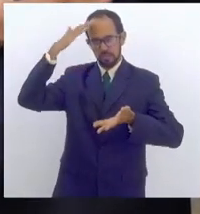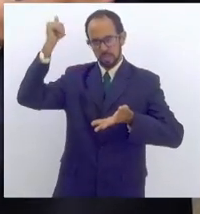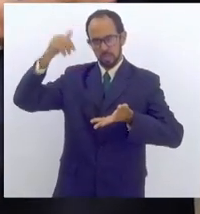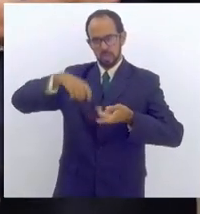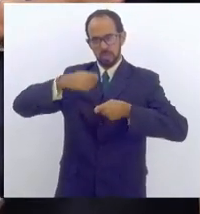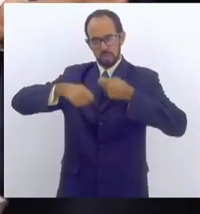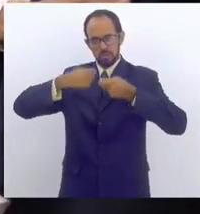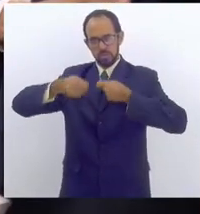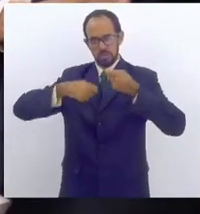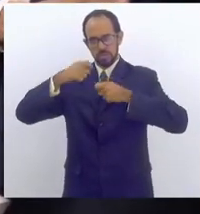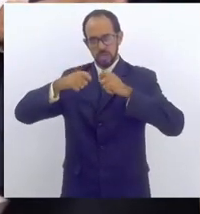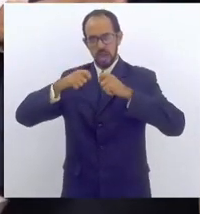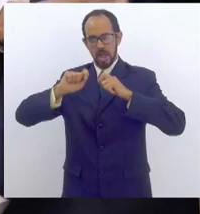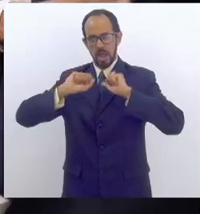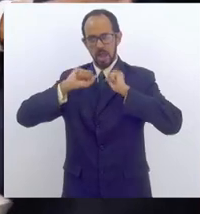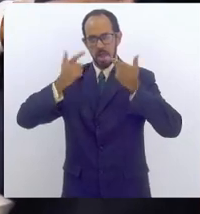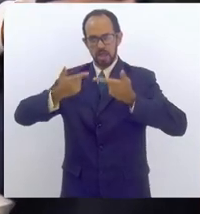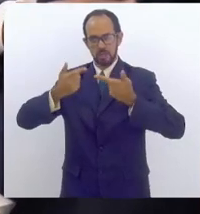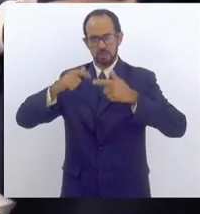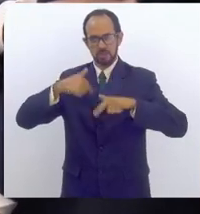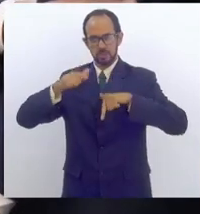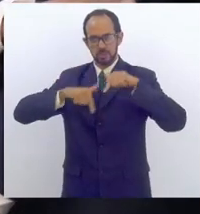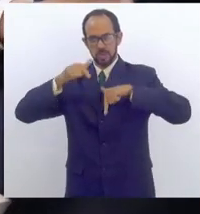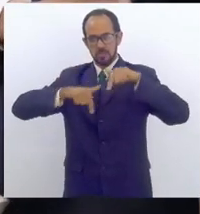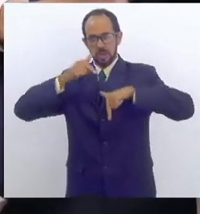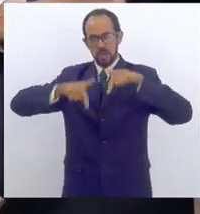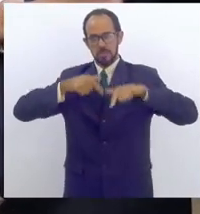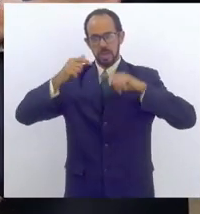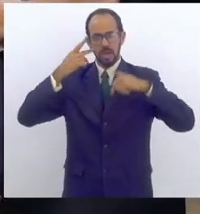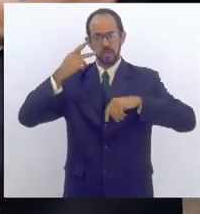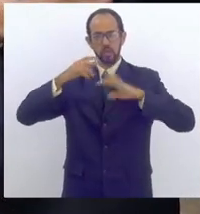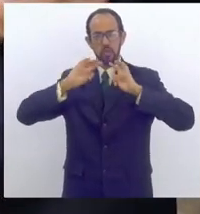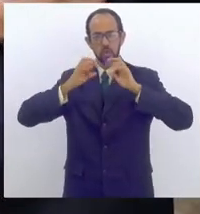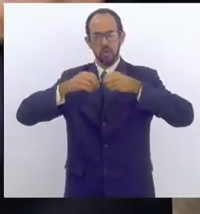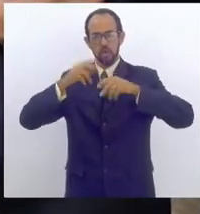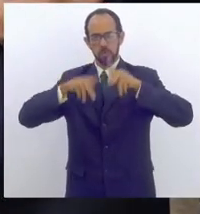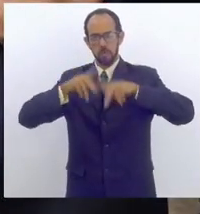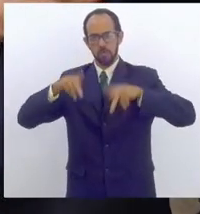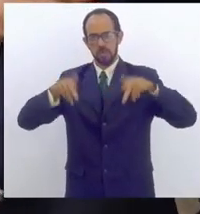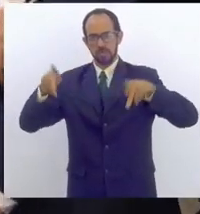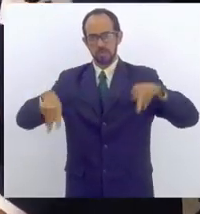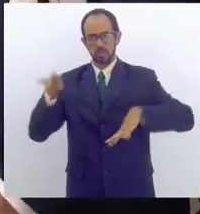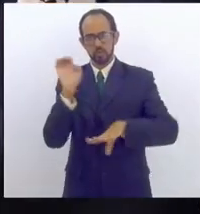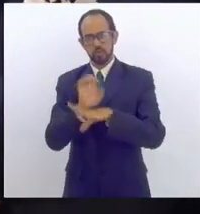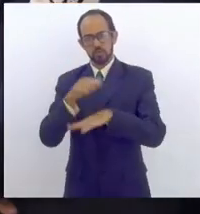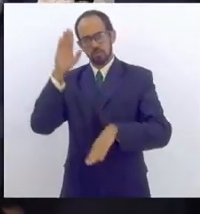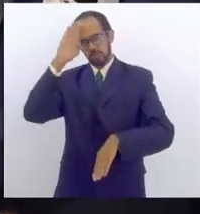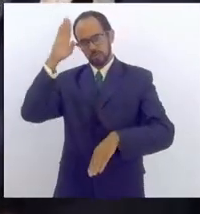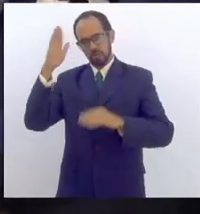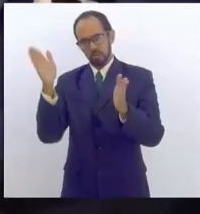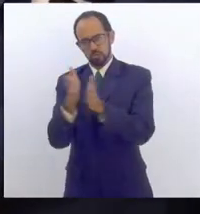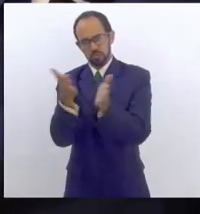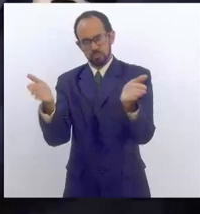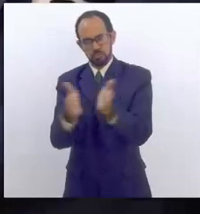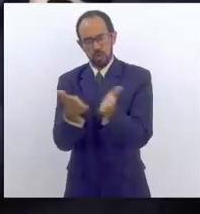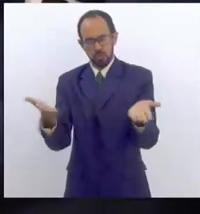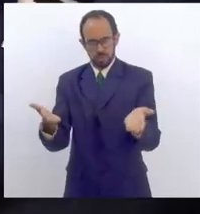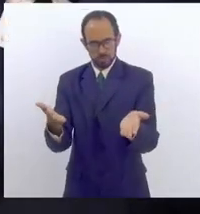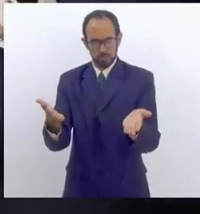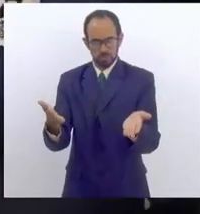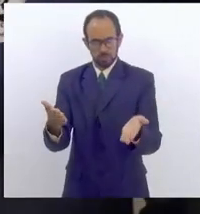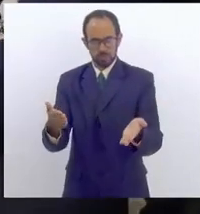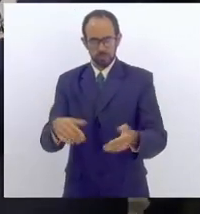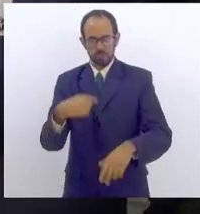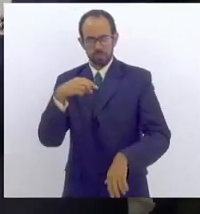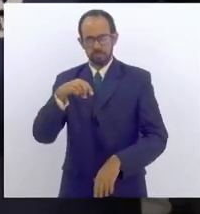casa, para a gente trabalhar para toda a população do Estado, principalmente as mais carentes e mais necessitadas.